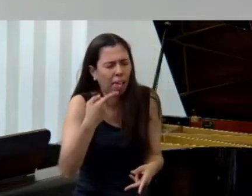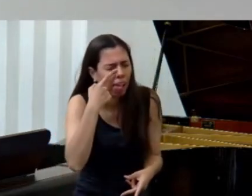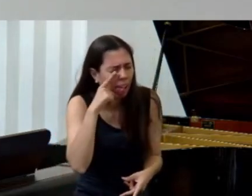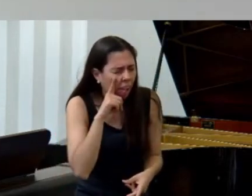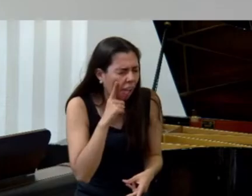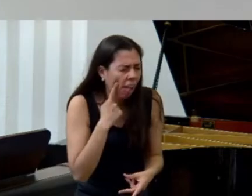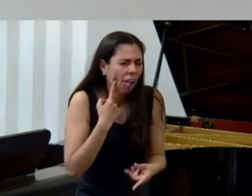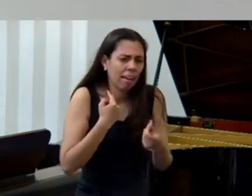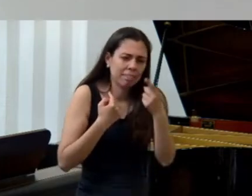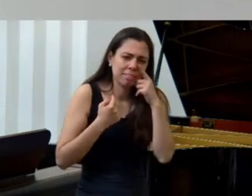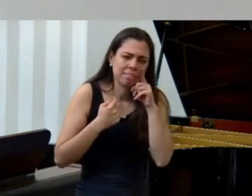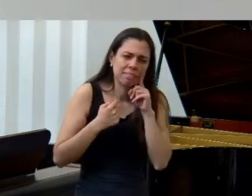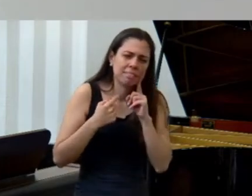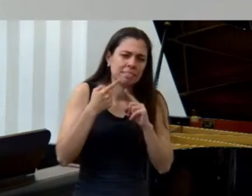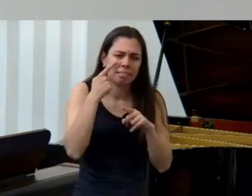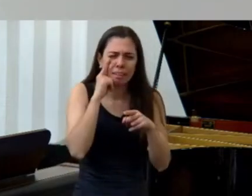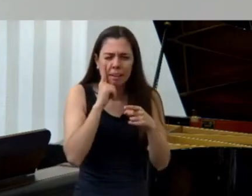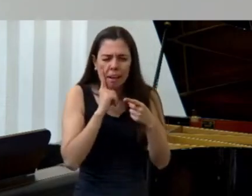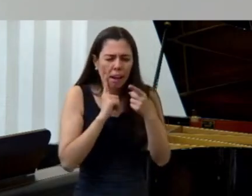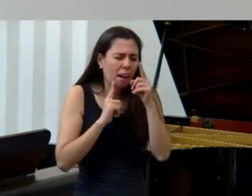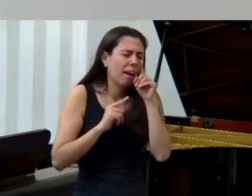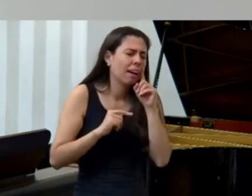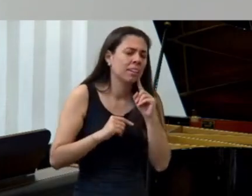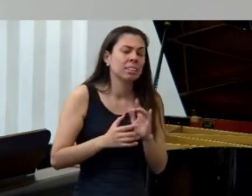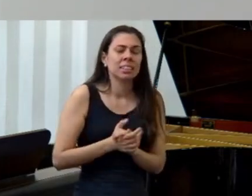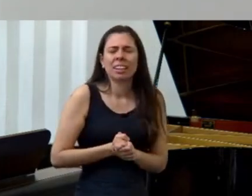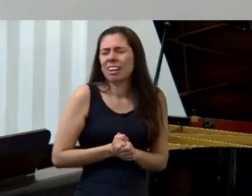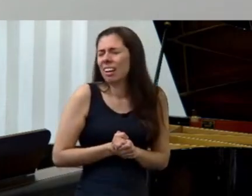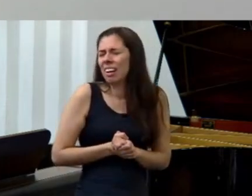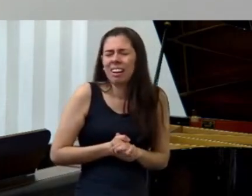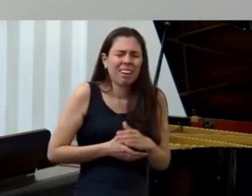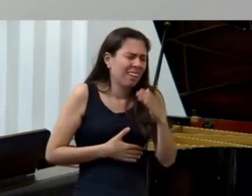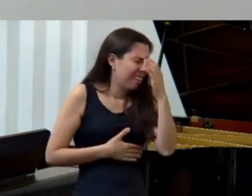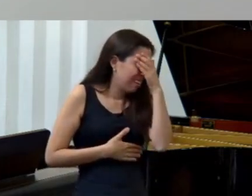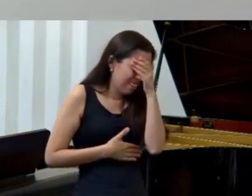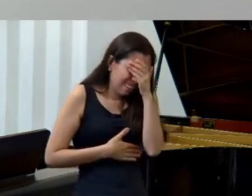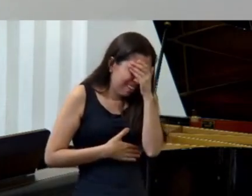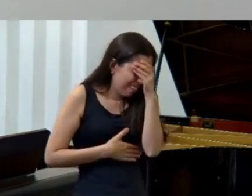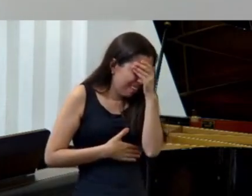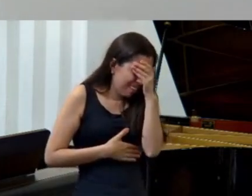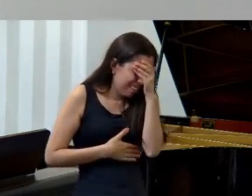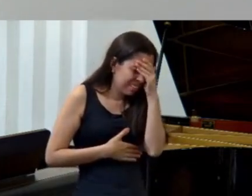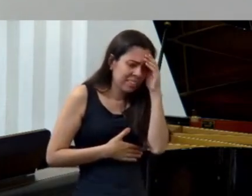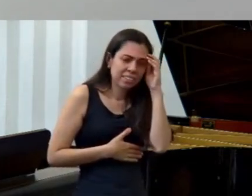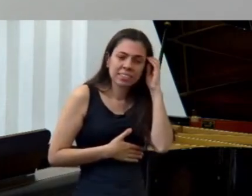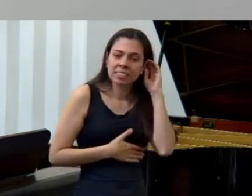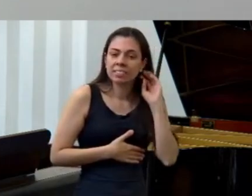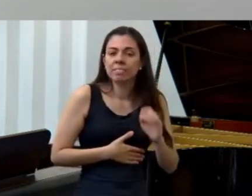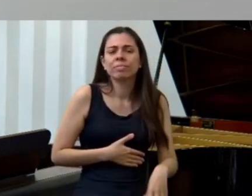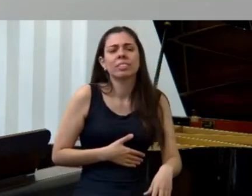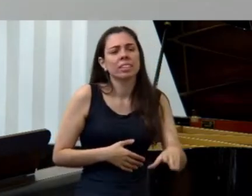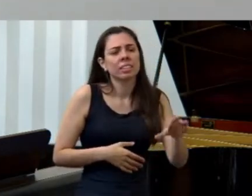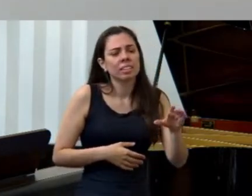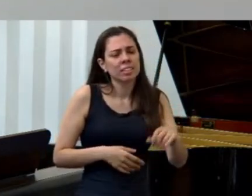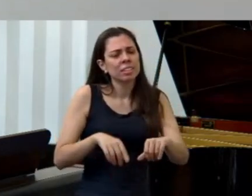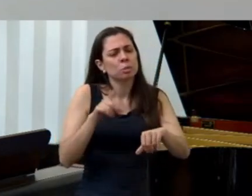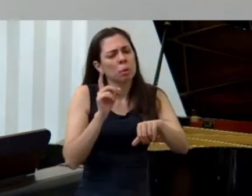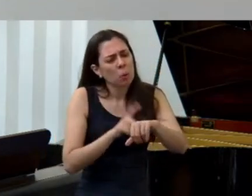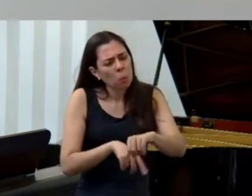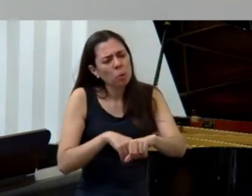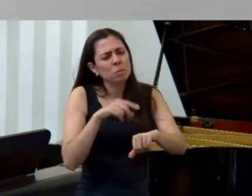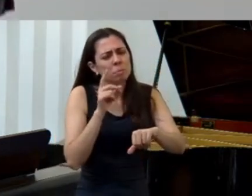chorando, mistura de dor e frustração, porque uma situação como essa para um